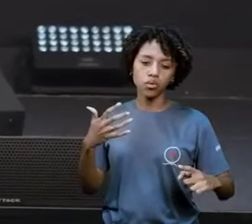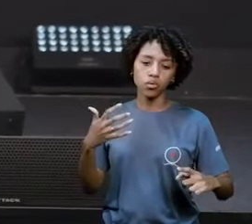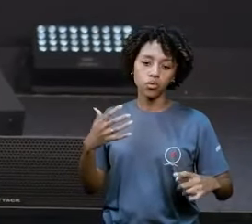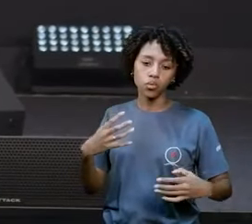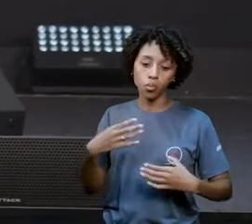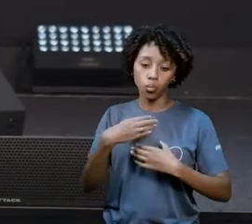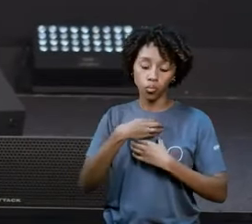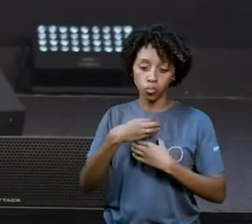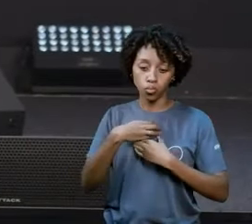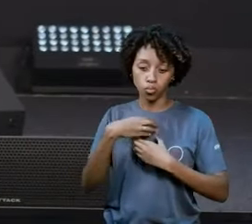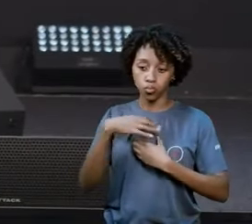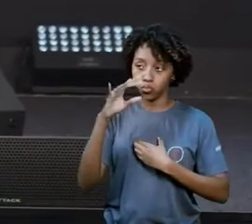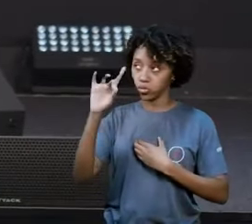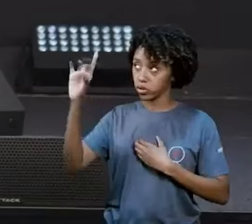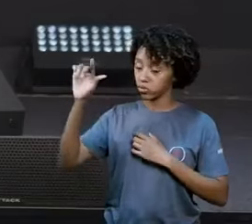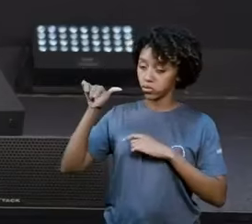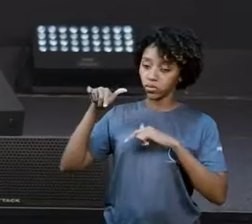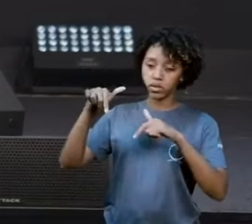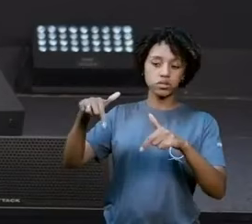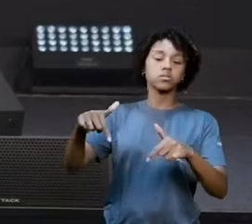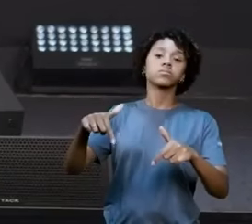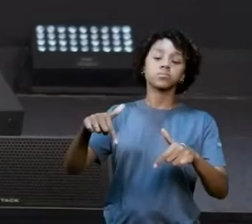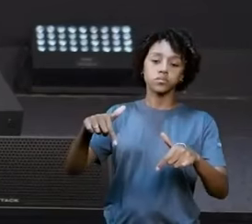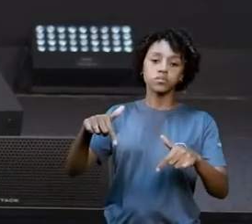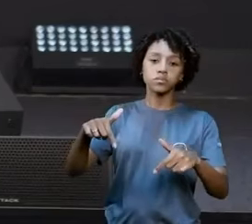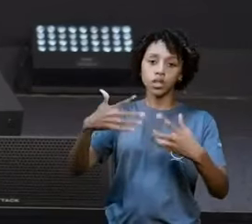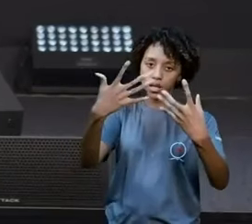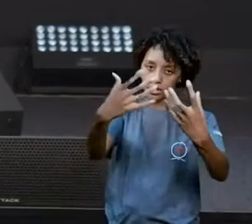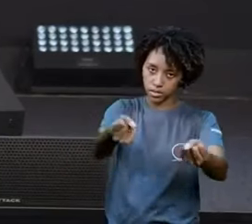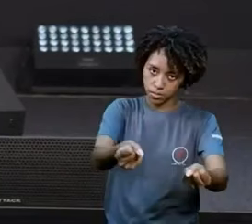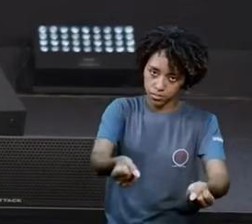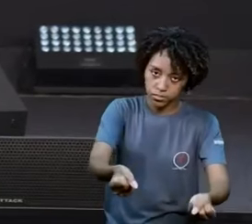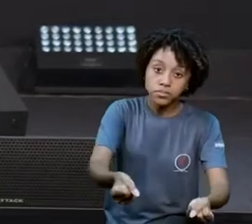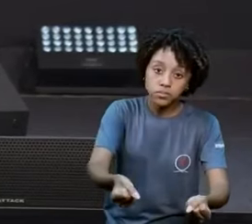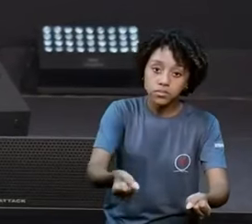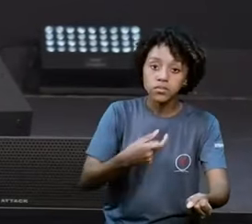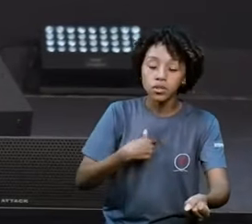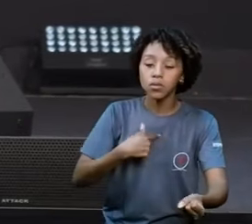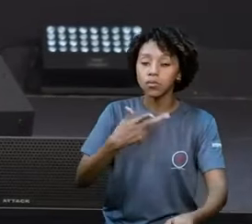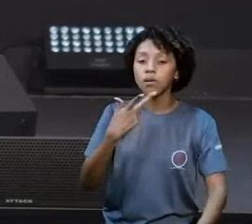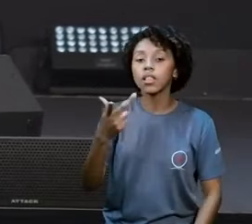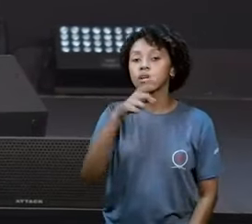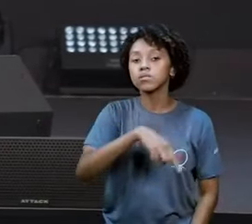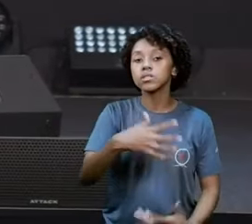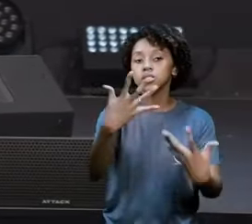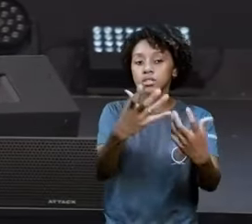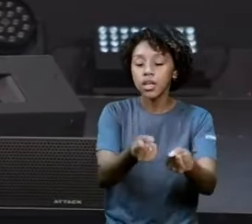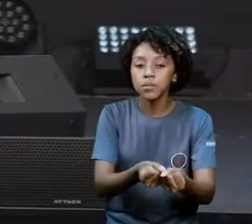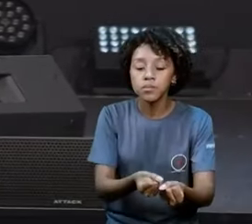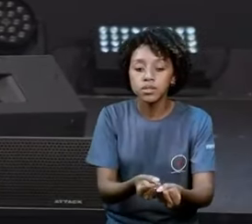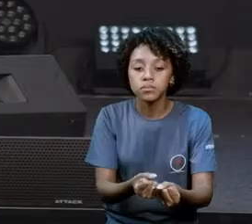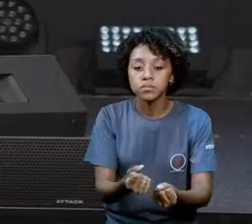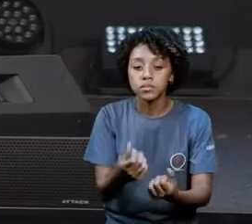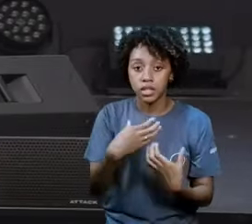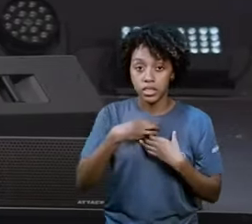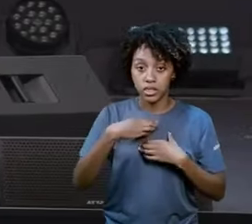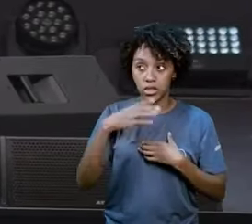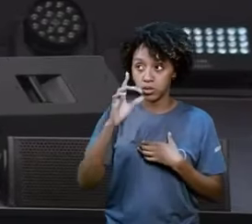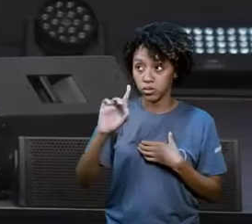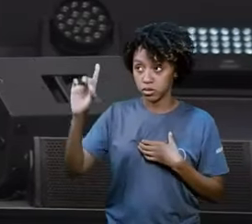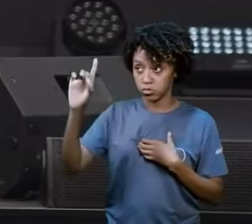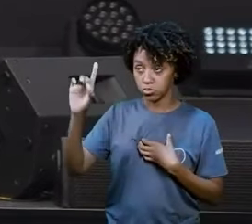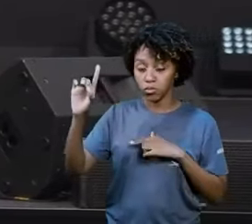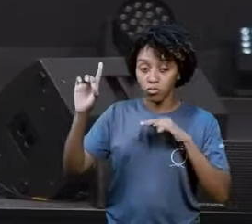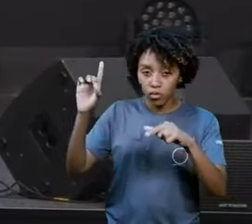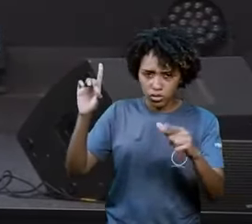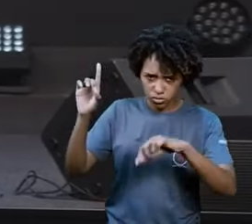maneira que Deus age recebe essa palavra aí o que eu vou te falar maneira que Deus age tá